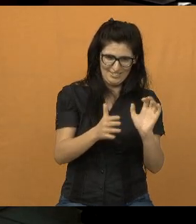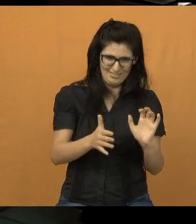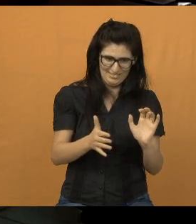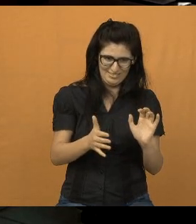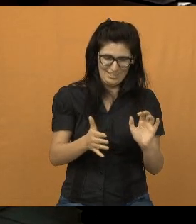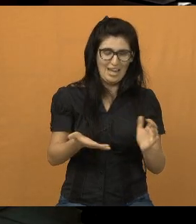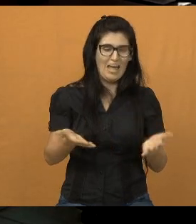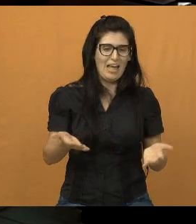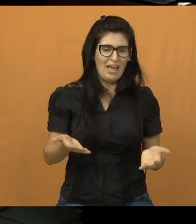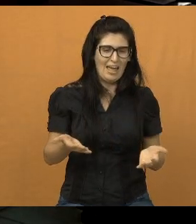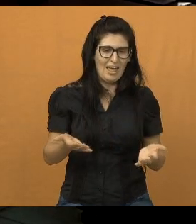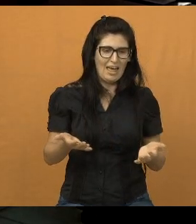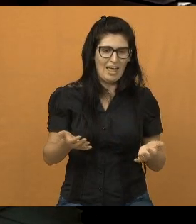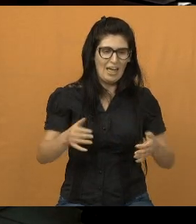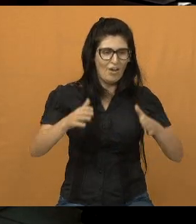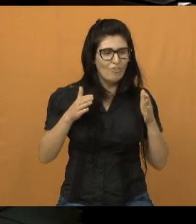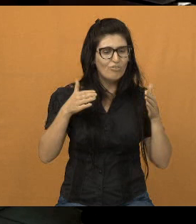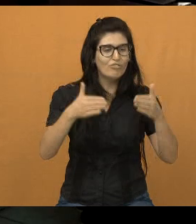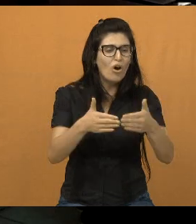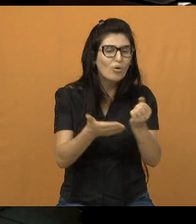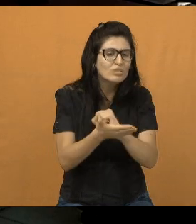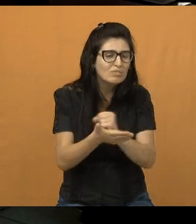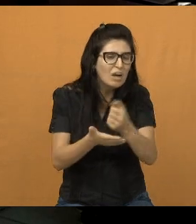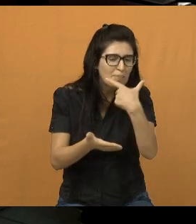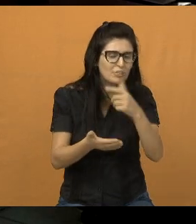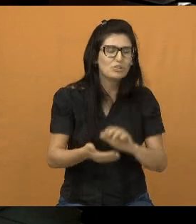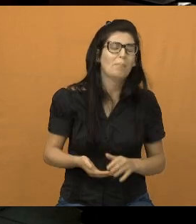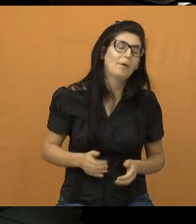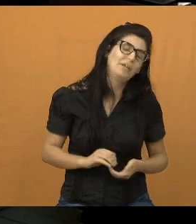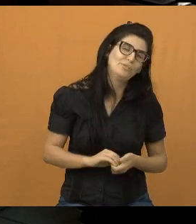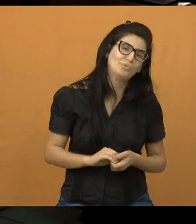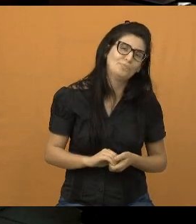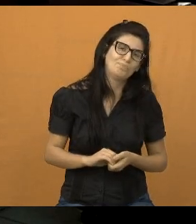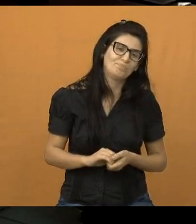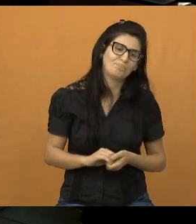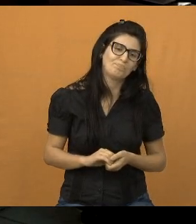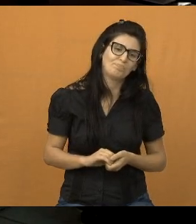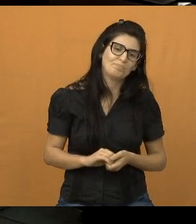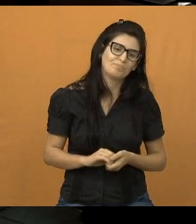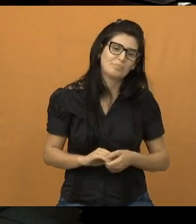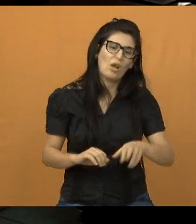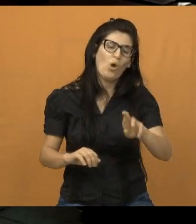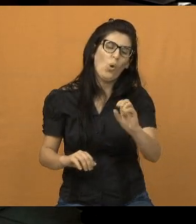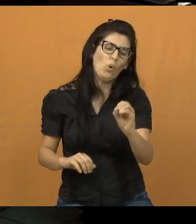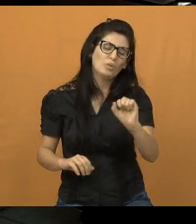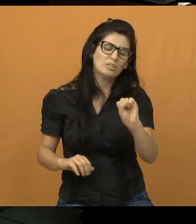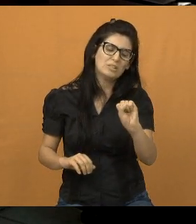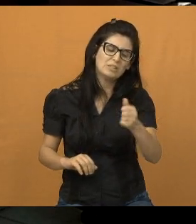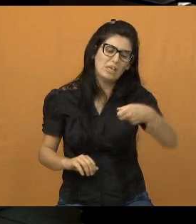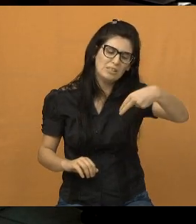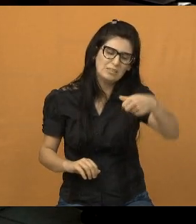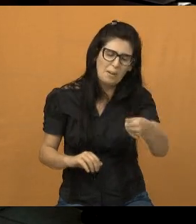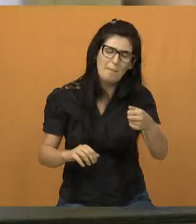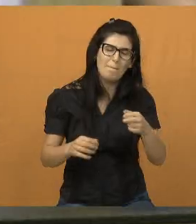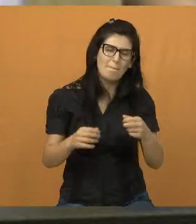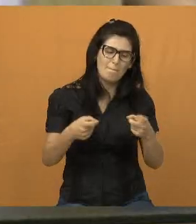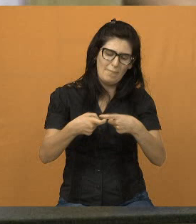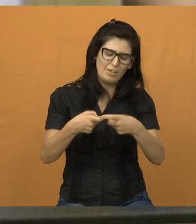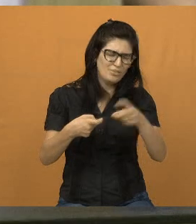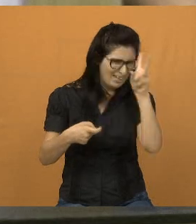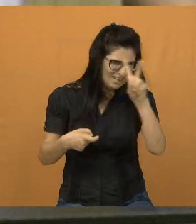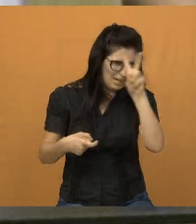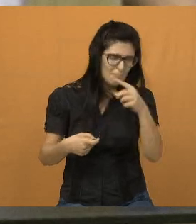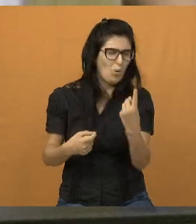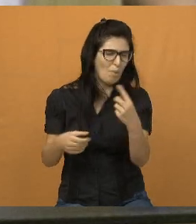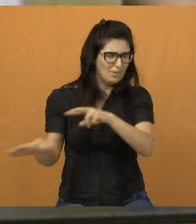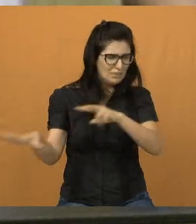No caso específico do medicamento que você está dizendo, não sei se a doutora Rosana lembra que há uma semana atrás, ou